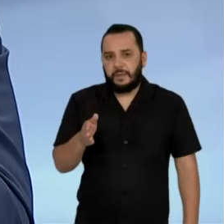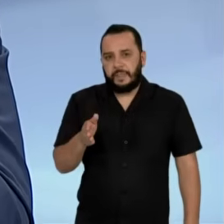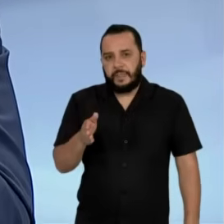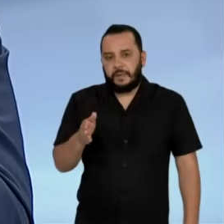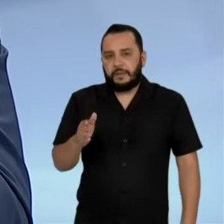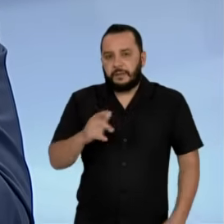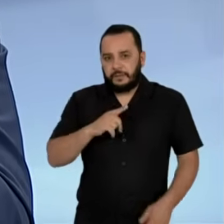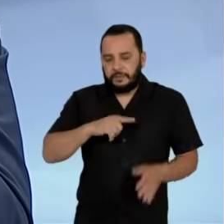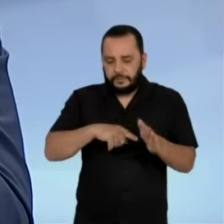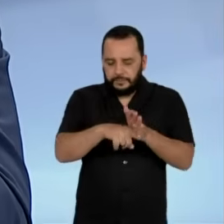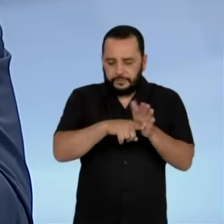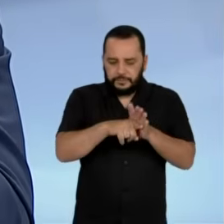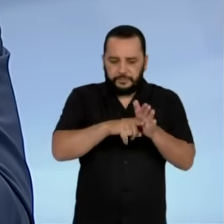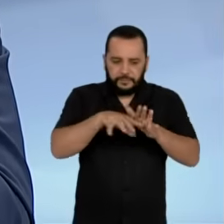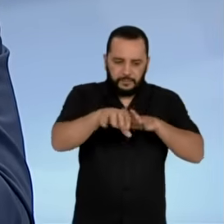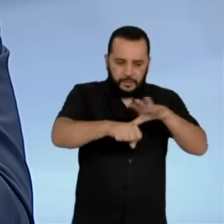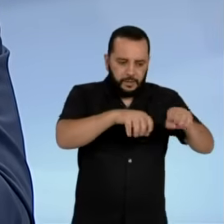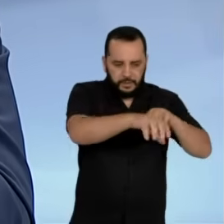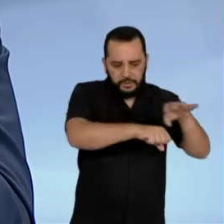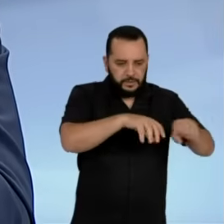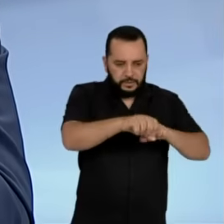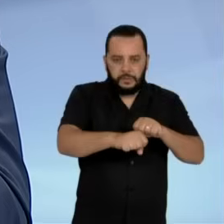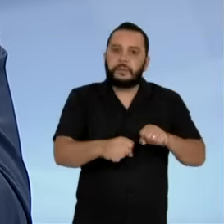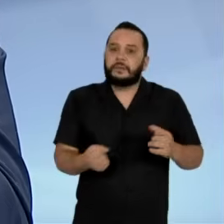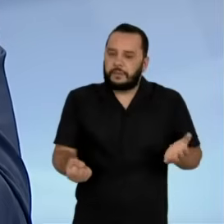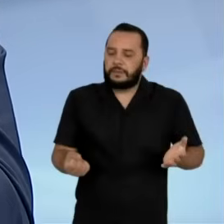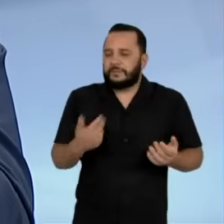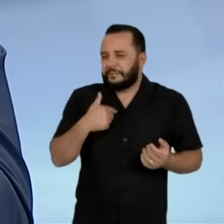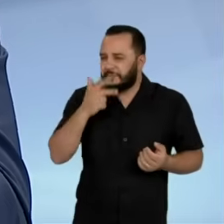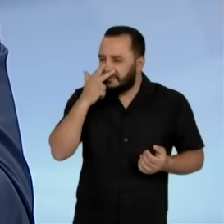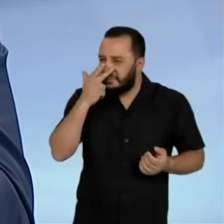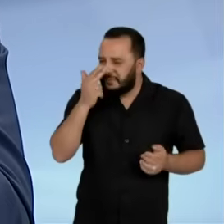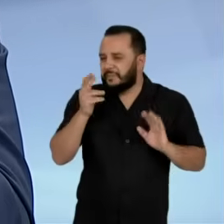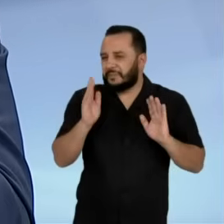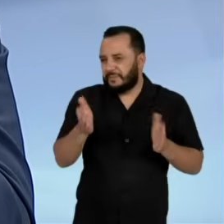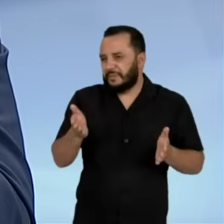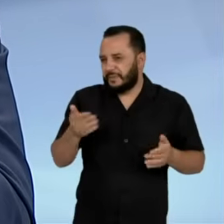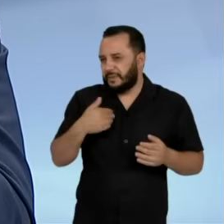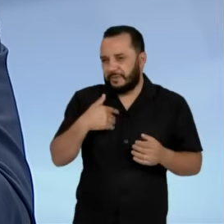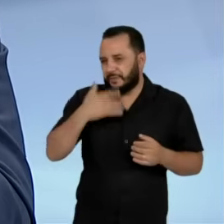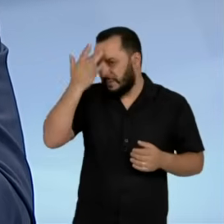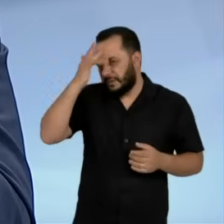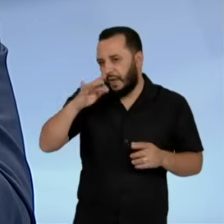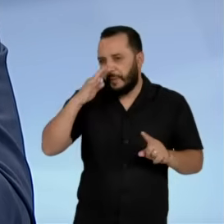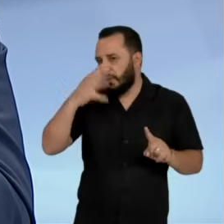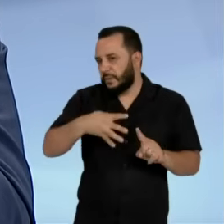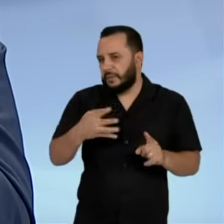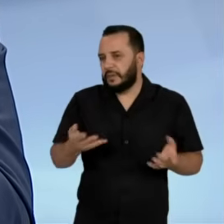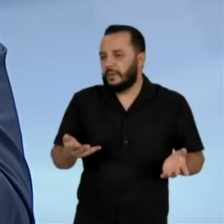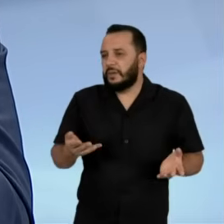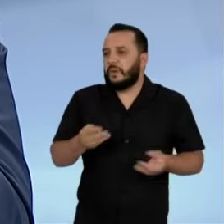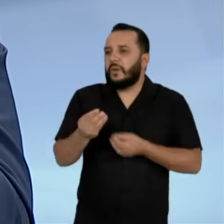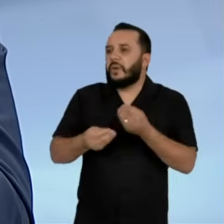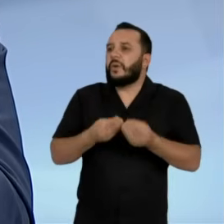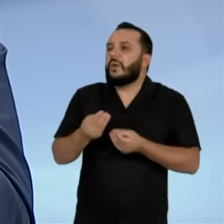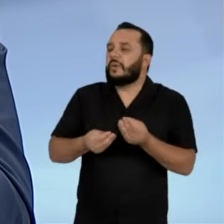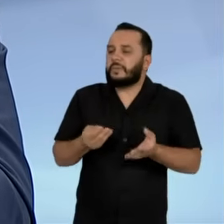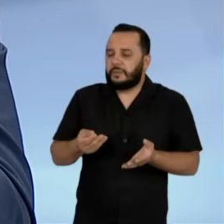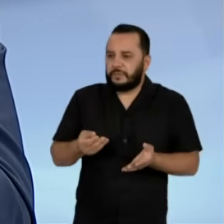essa operação de busca e apreensão sem, parece-me que saber muito bem nem qual é a acusação, como é que vocês vivem?